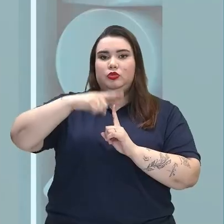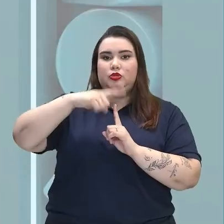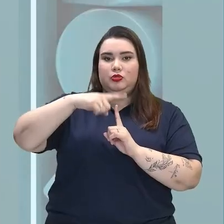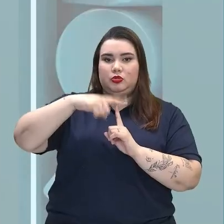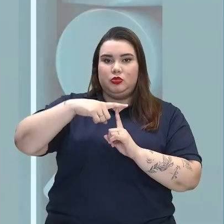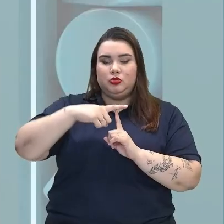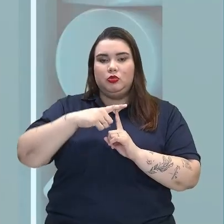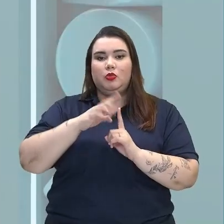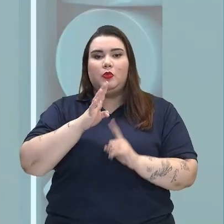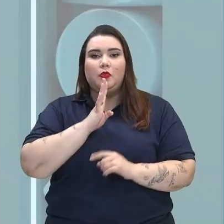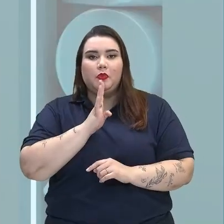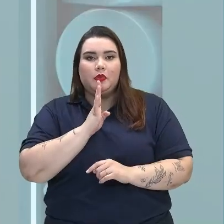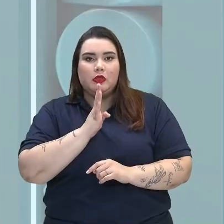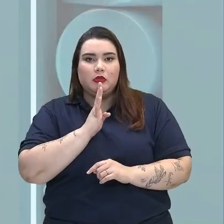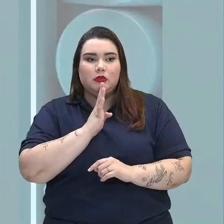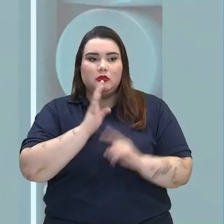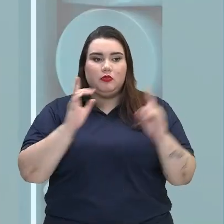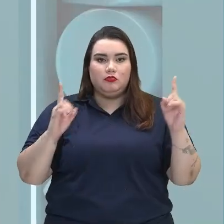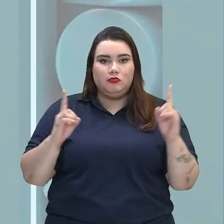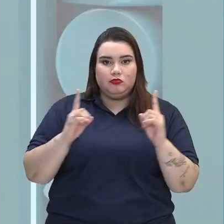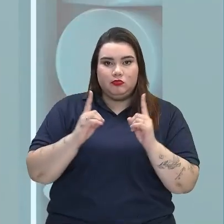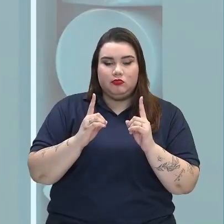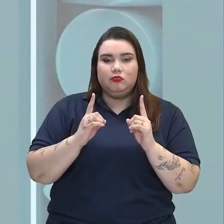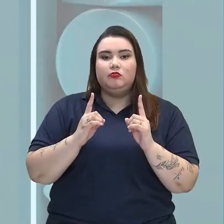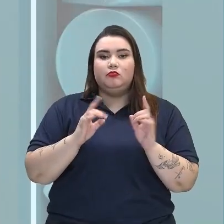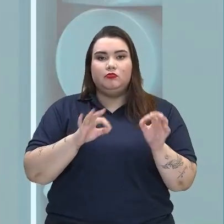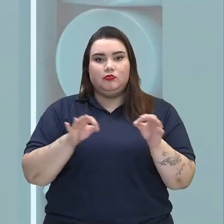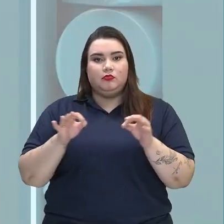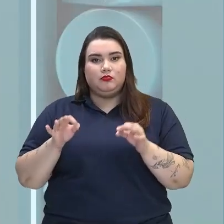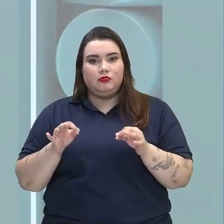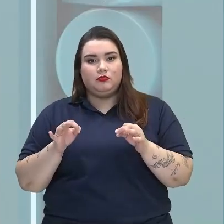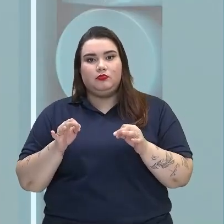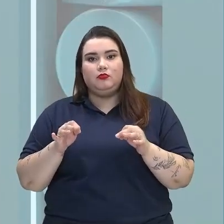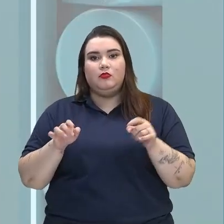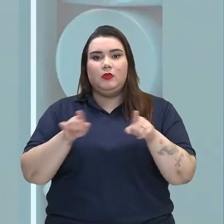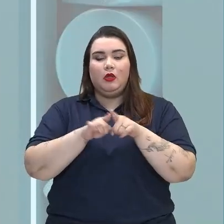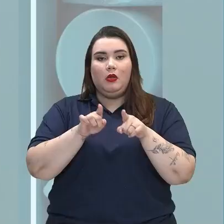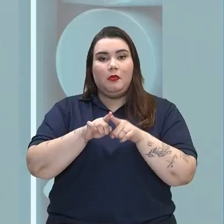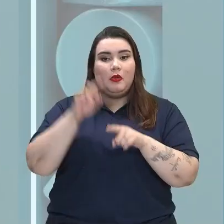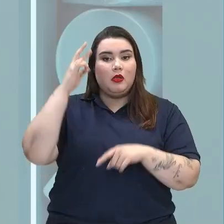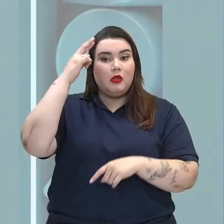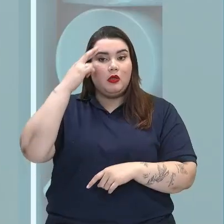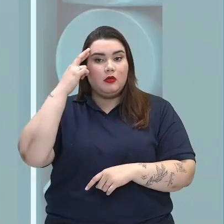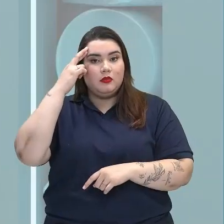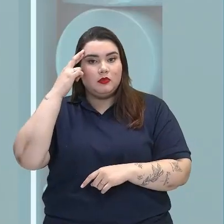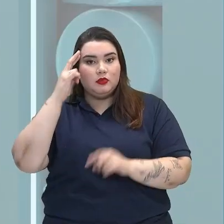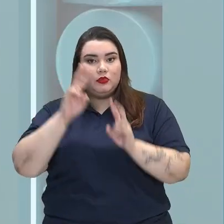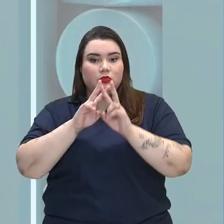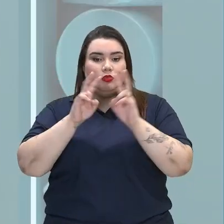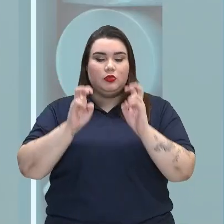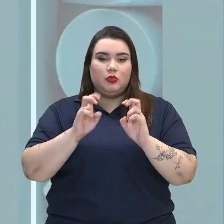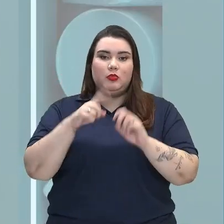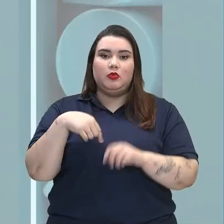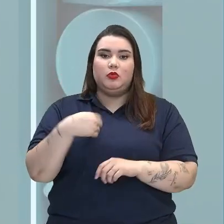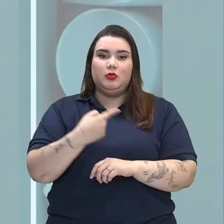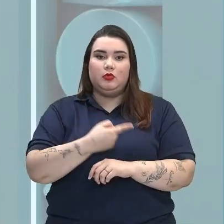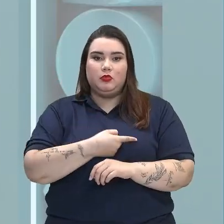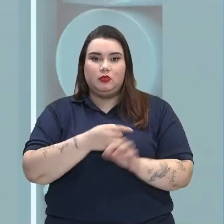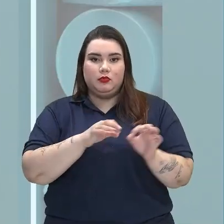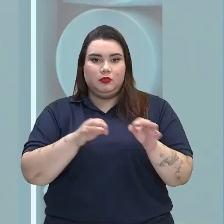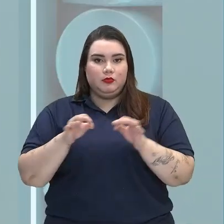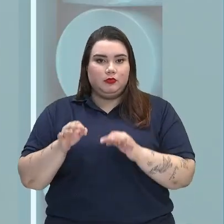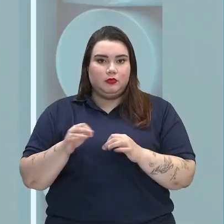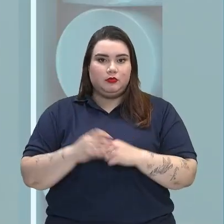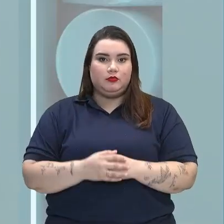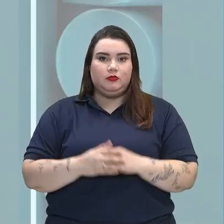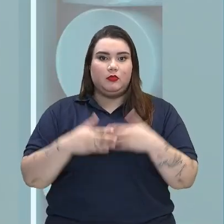de conhecer o outro, o entrevistado, e refletir sobre nós mesmos. Então,